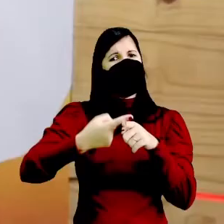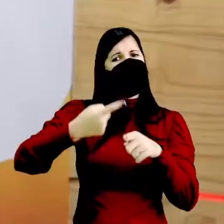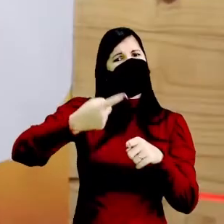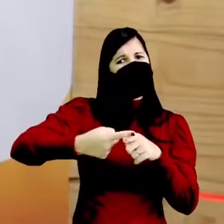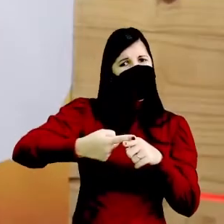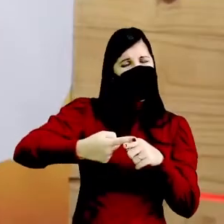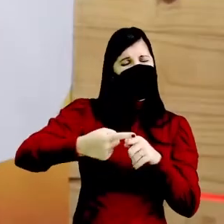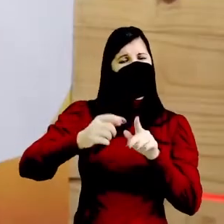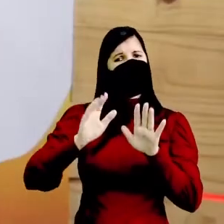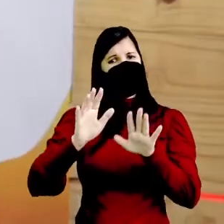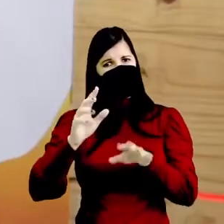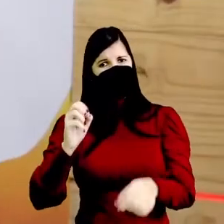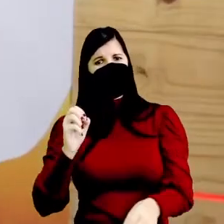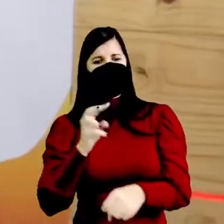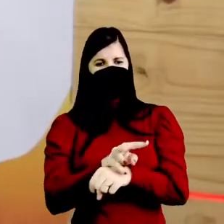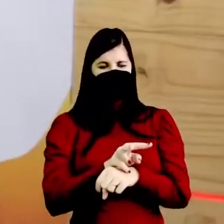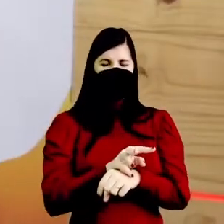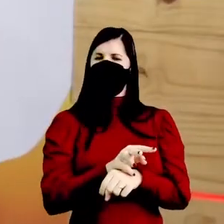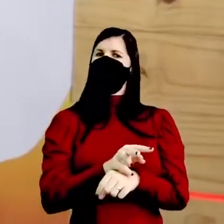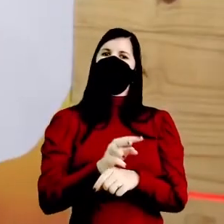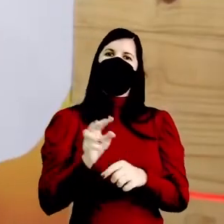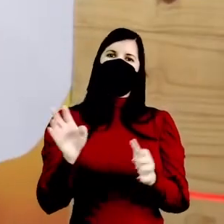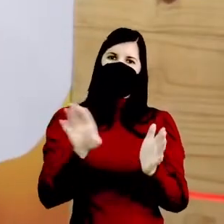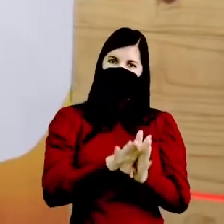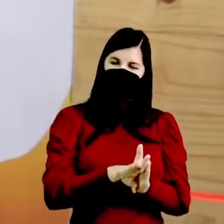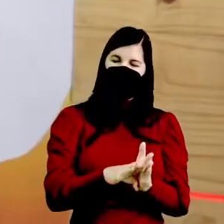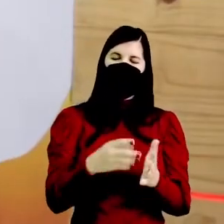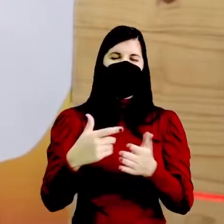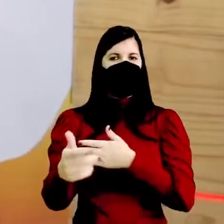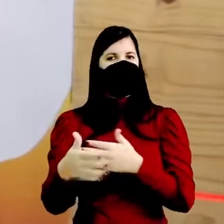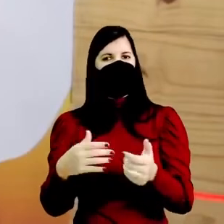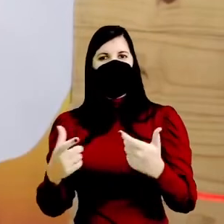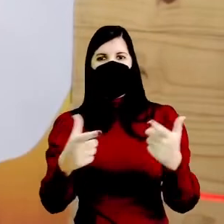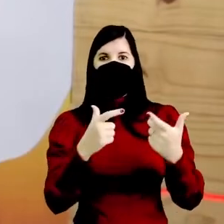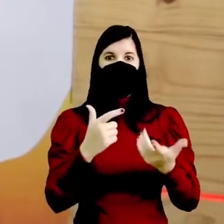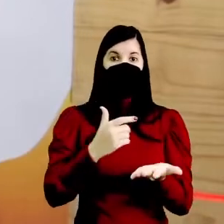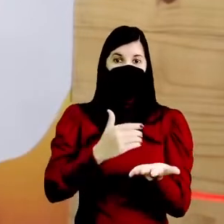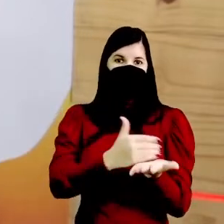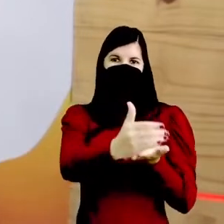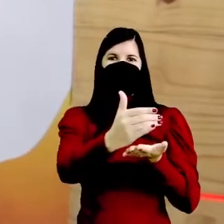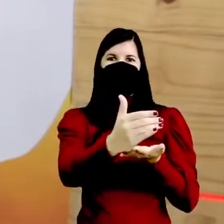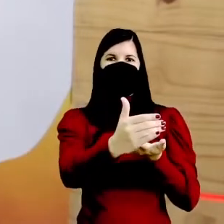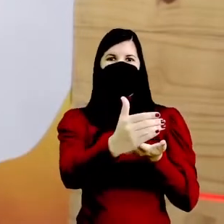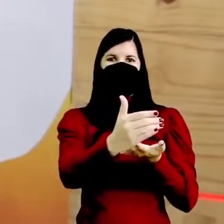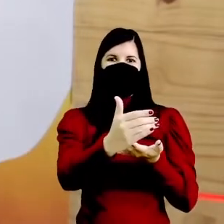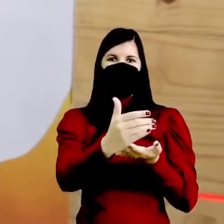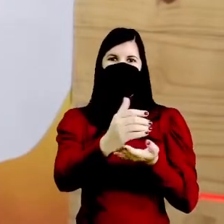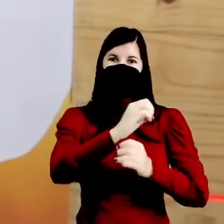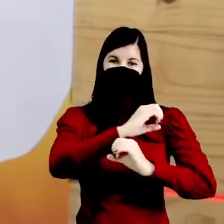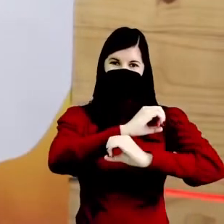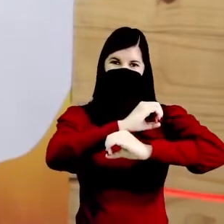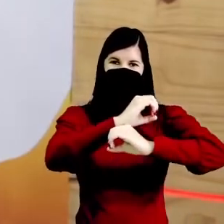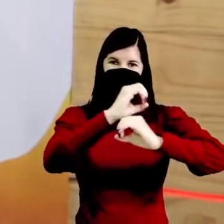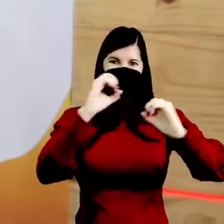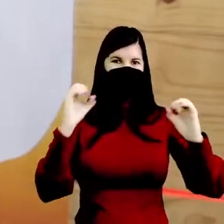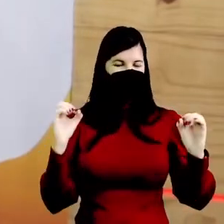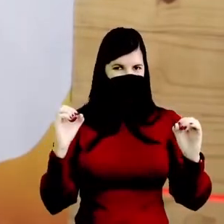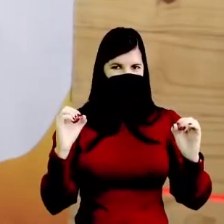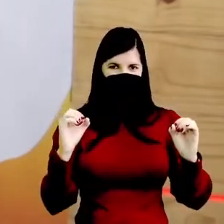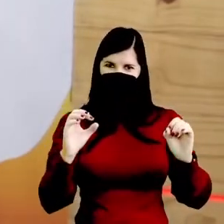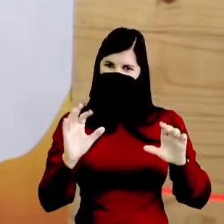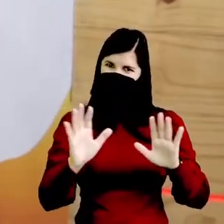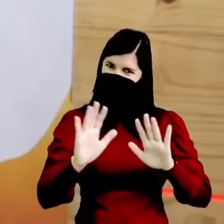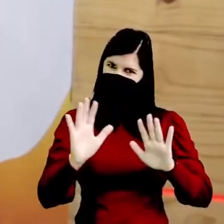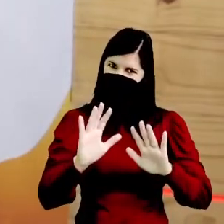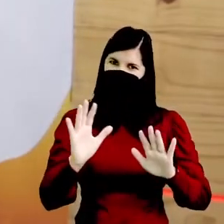chega na unidade informacional ou em qualquer instituição, ela não começou do nada. Você não vai chegar ali, a não ser que você seja realmente, né, logo do